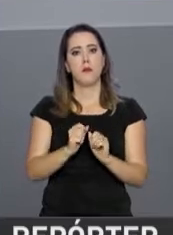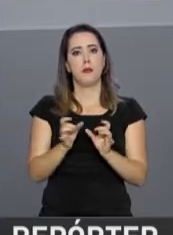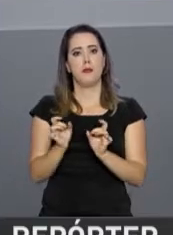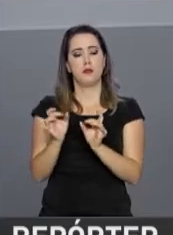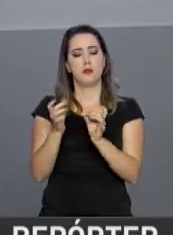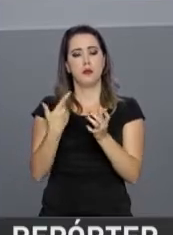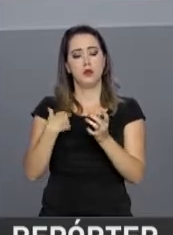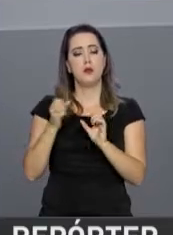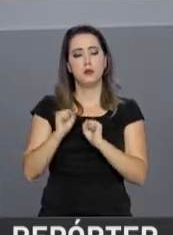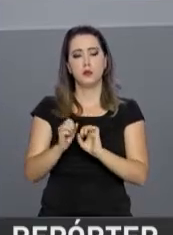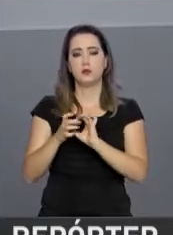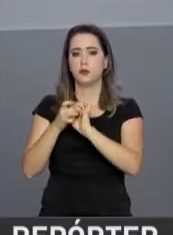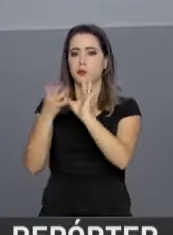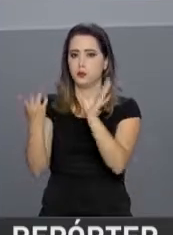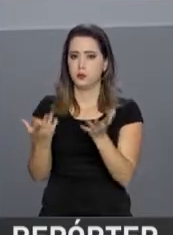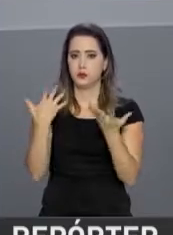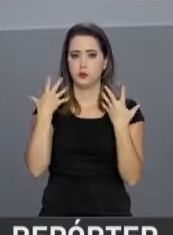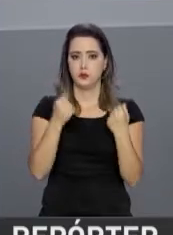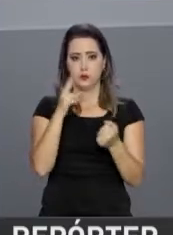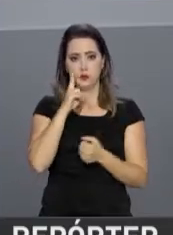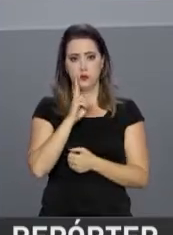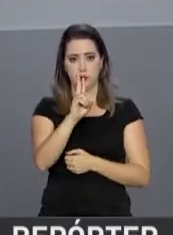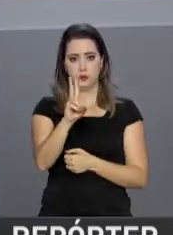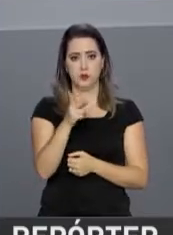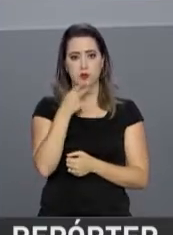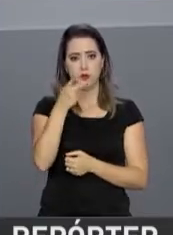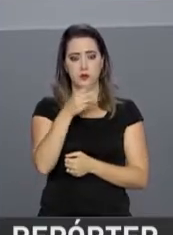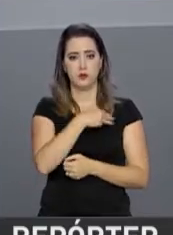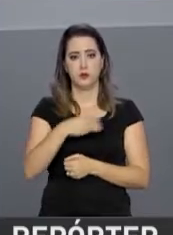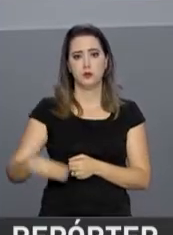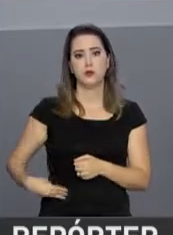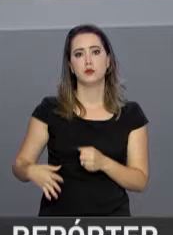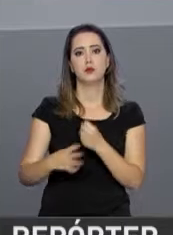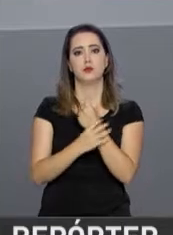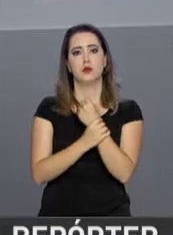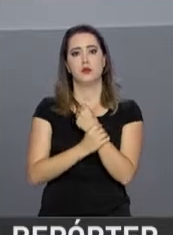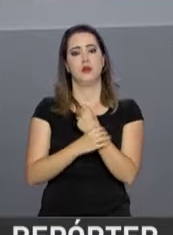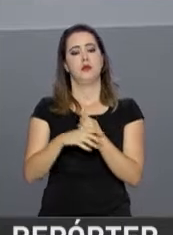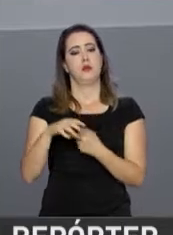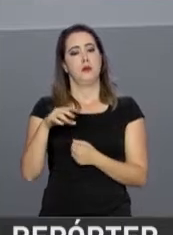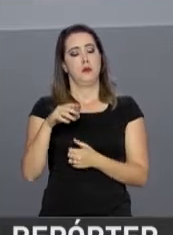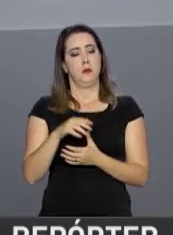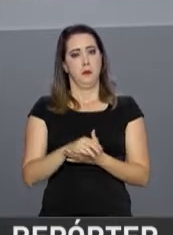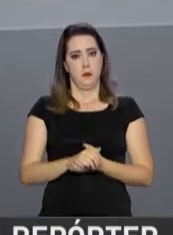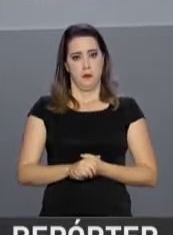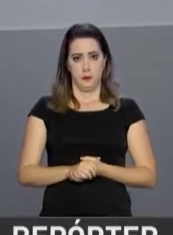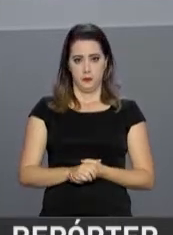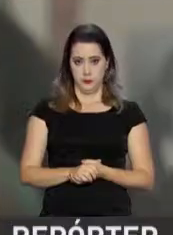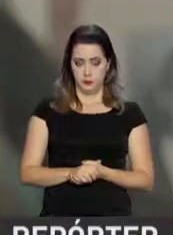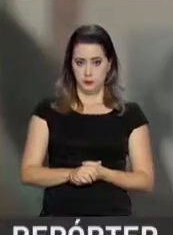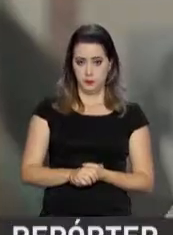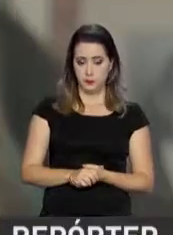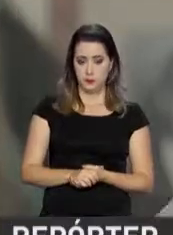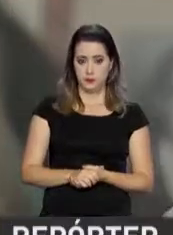as concessões de liberdade vamos acompanhar o que disse o ministro da segurança pública raul jungmann